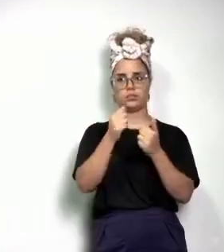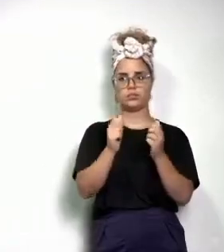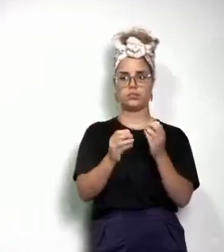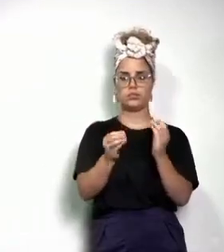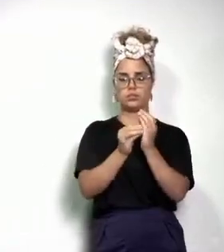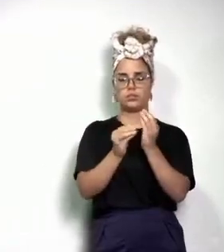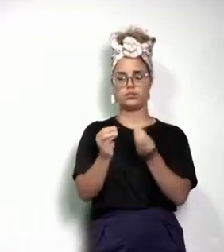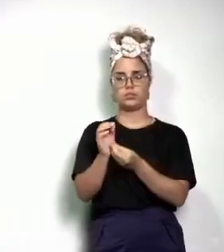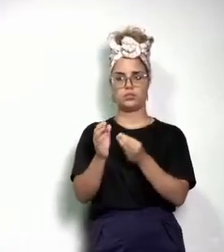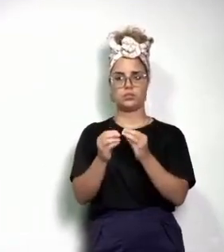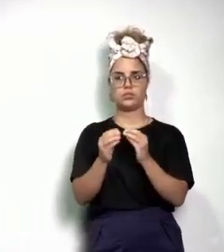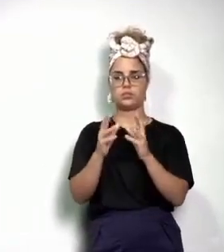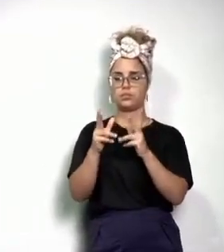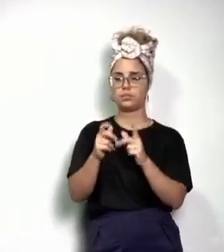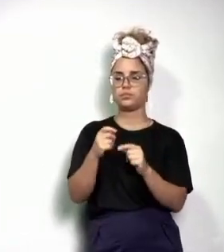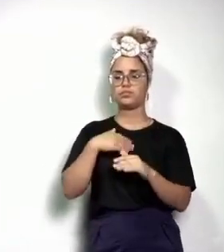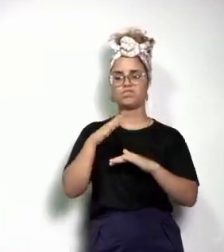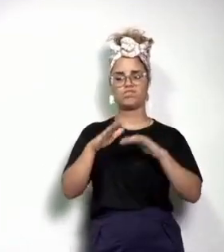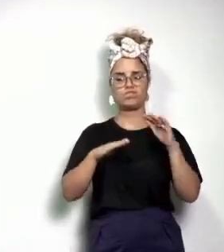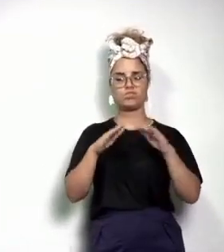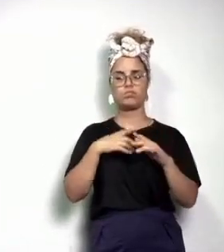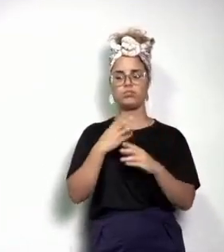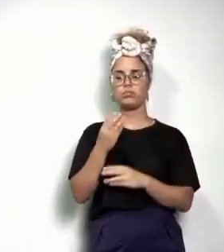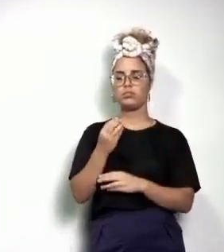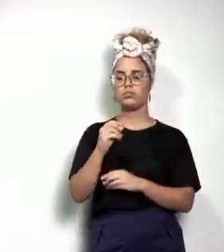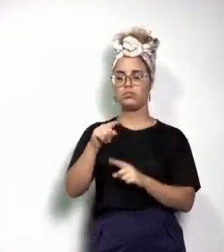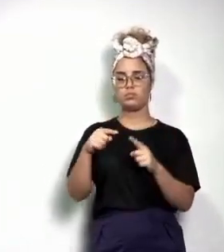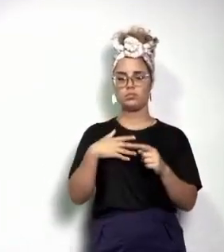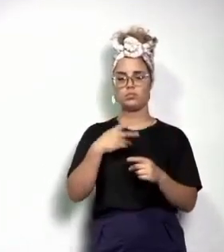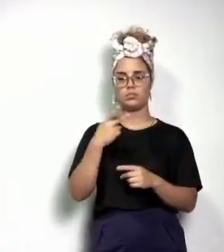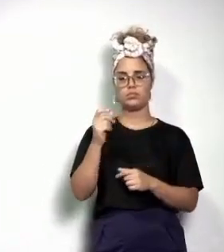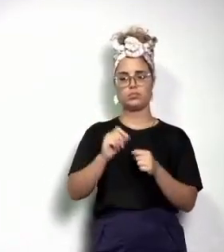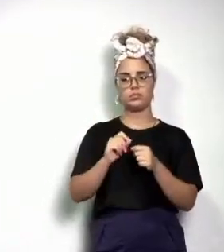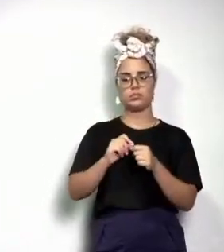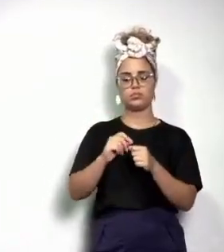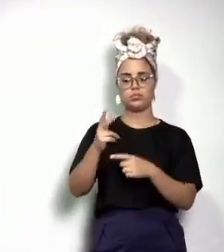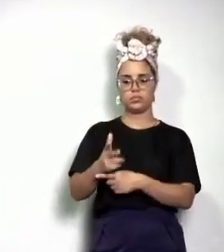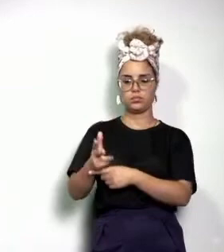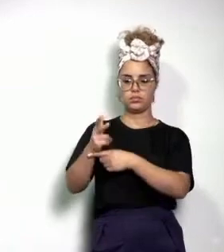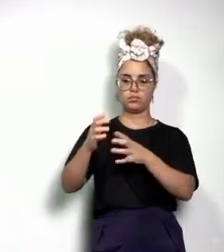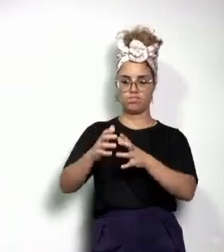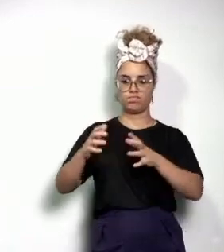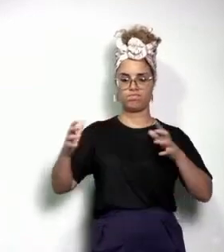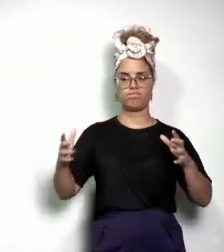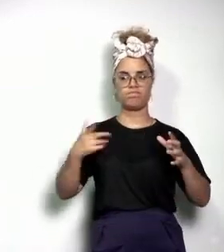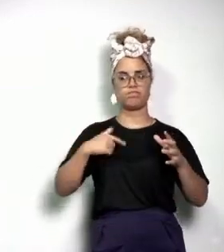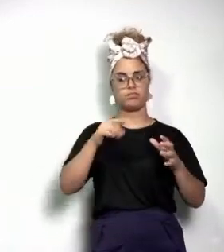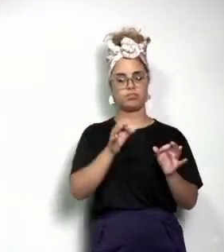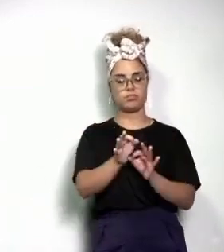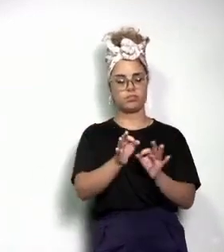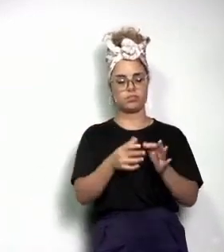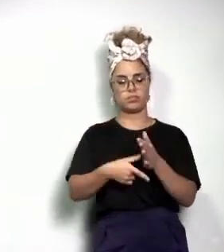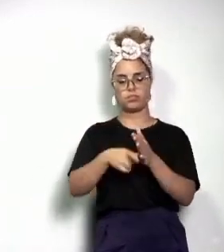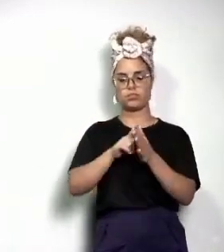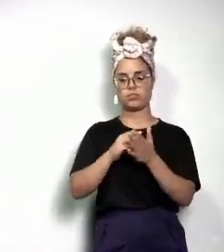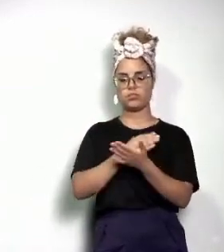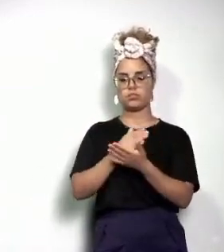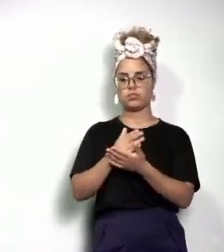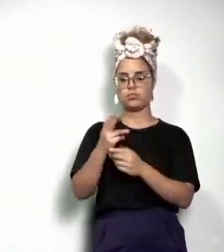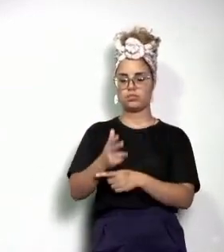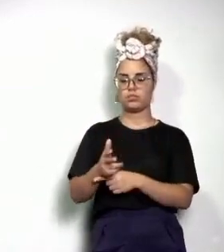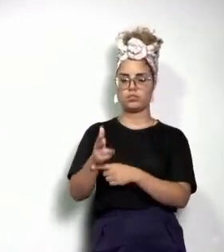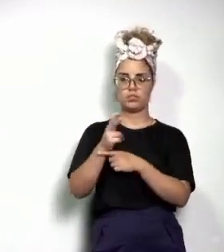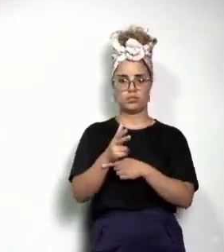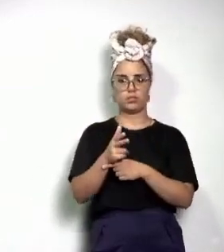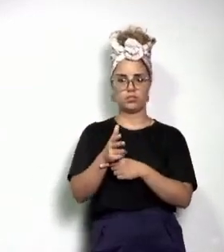no próprio corpo. Depende muito, mas quando a gente faz um set maior, essa montagem ela é feita antes de começar as